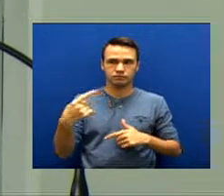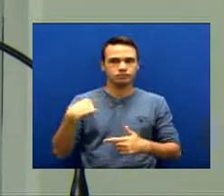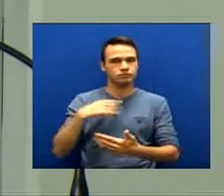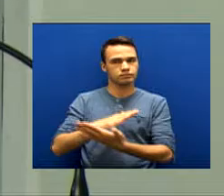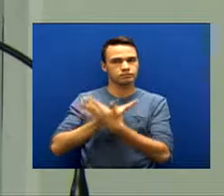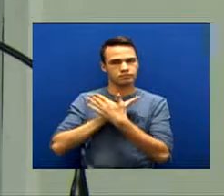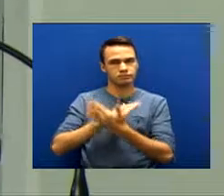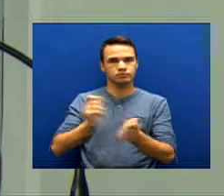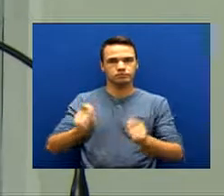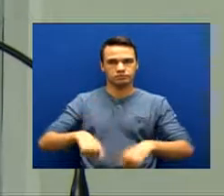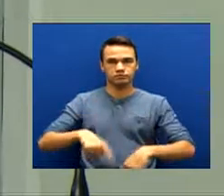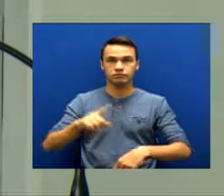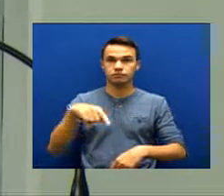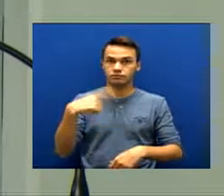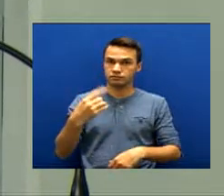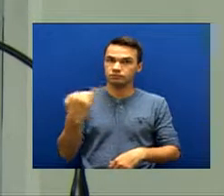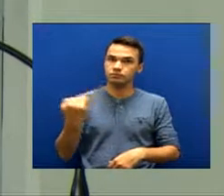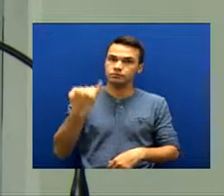da mãe.